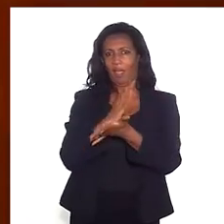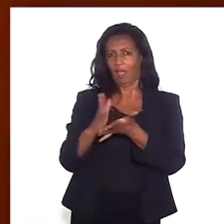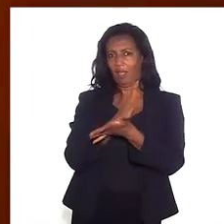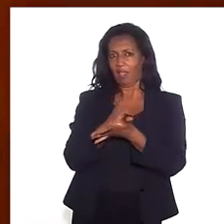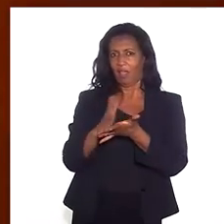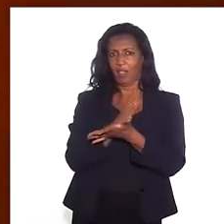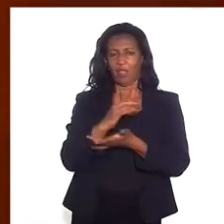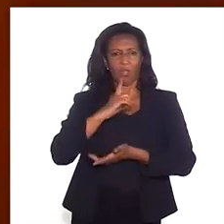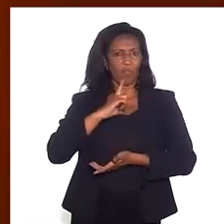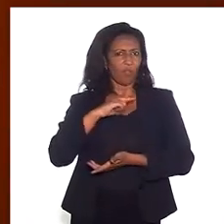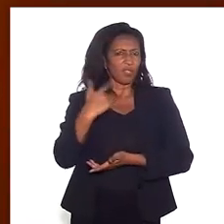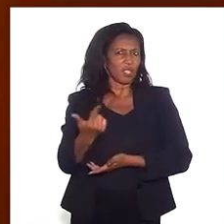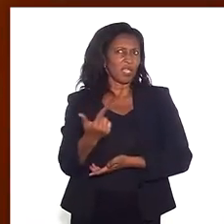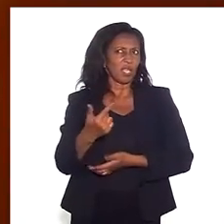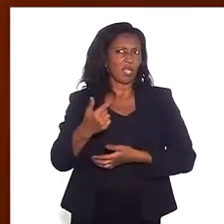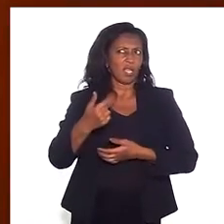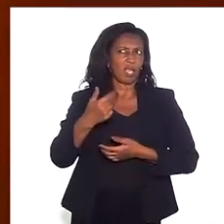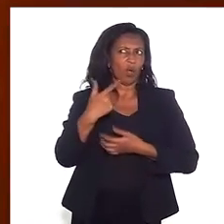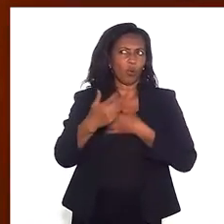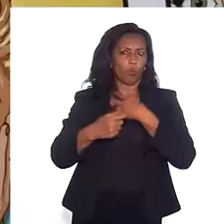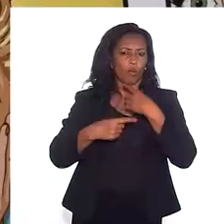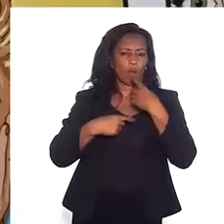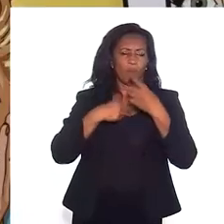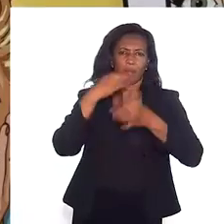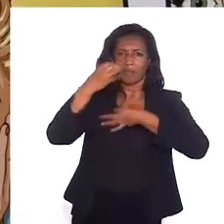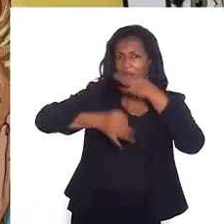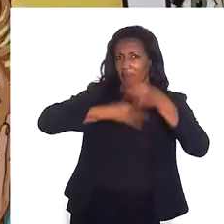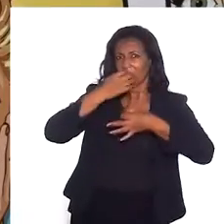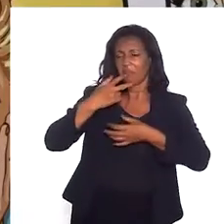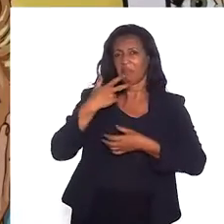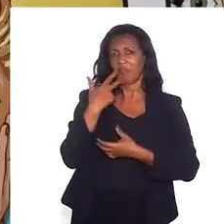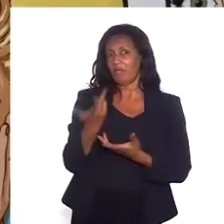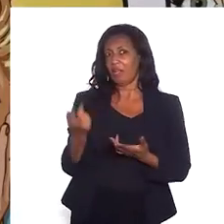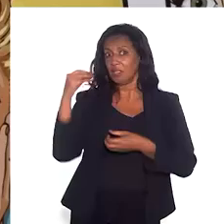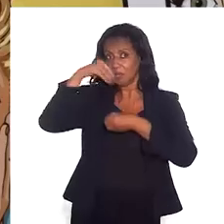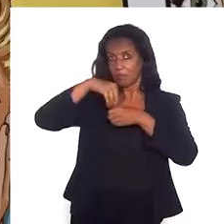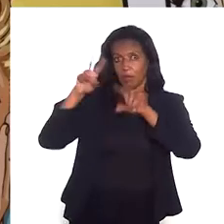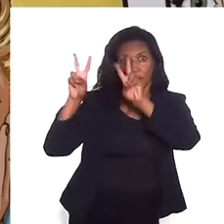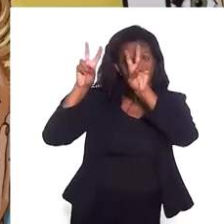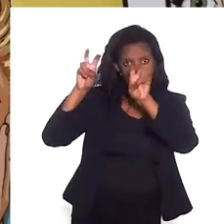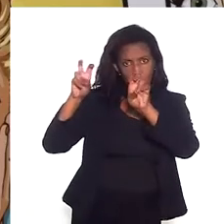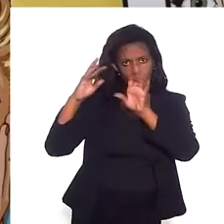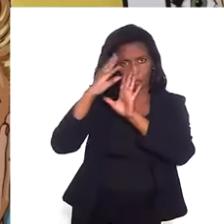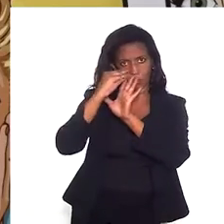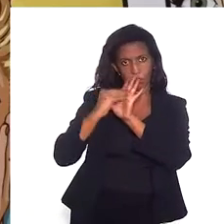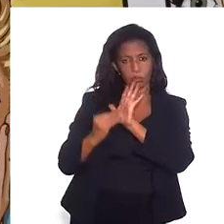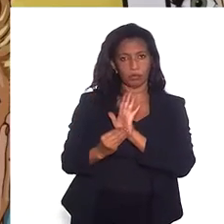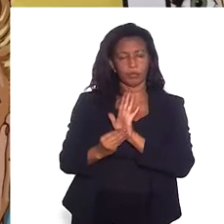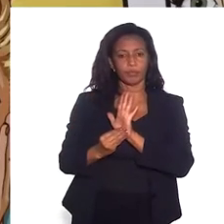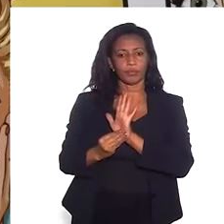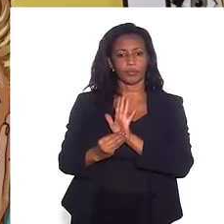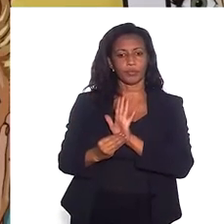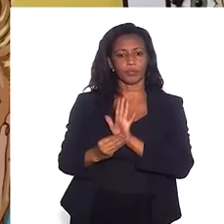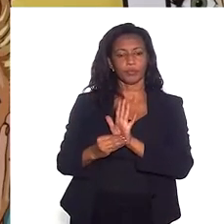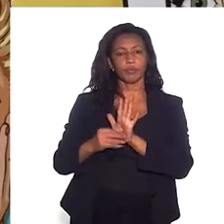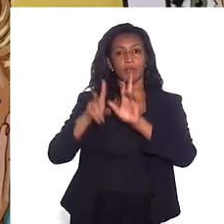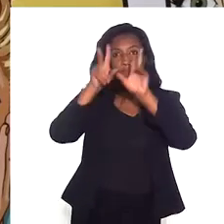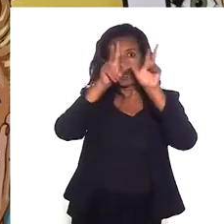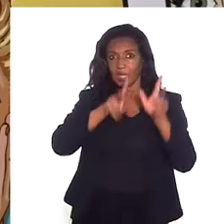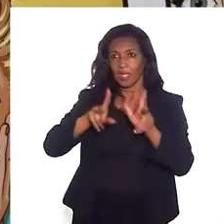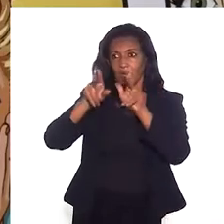anotações, algumas questões. Você tem alguma ponderação para fazer nesse mesmo tema, né? Nessa mesma questão que eu